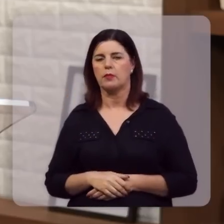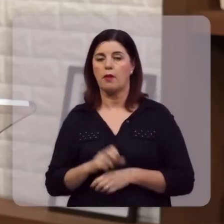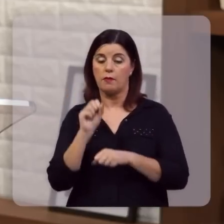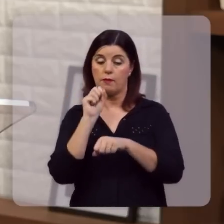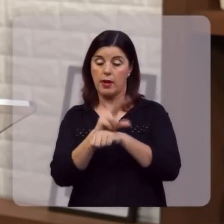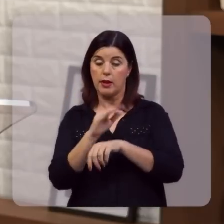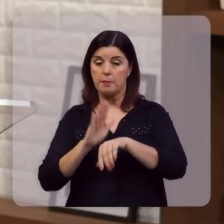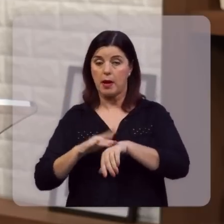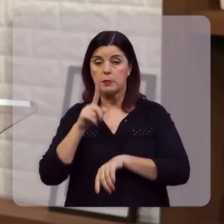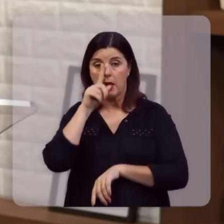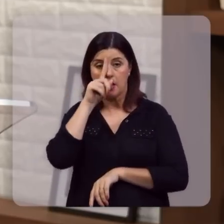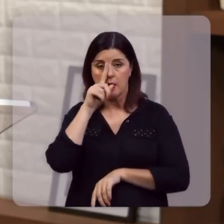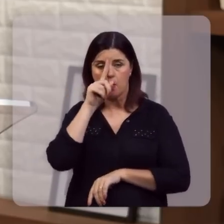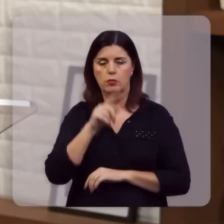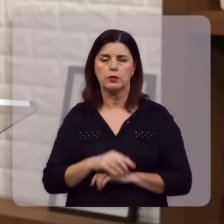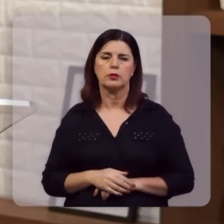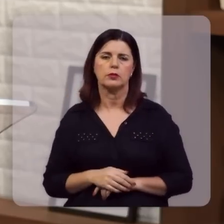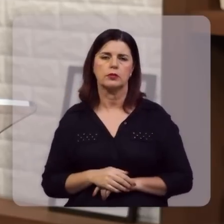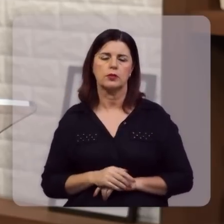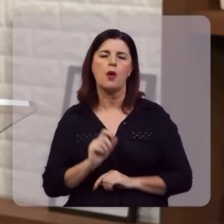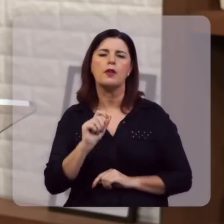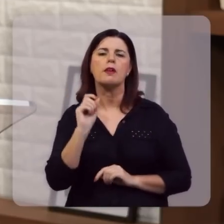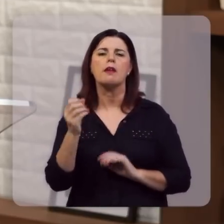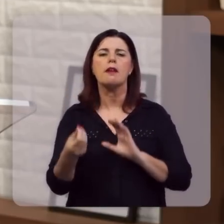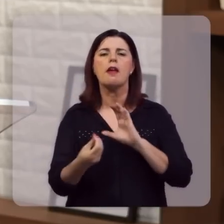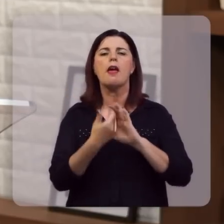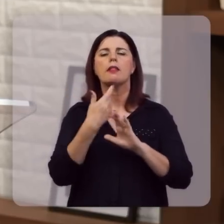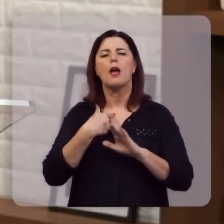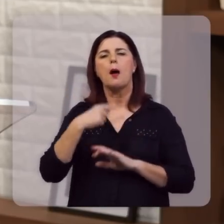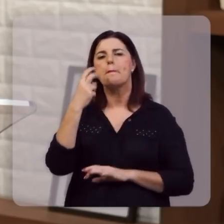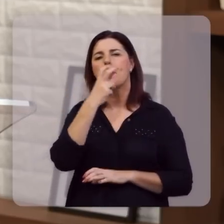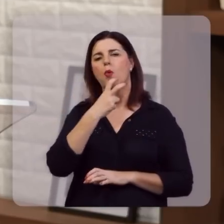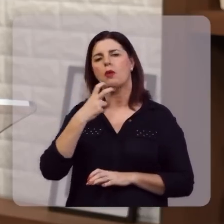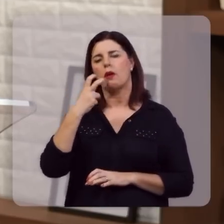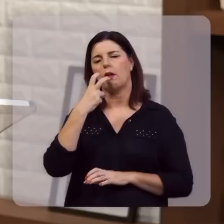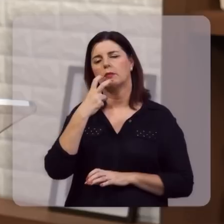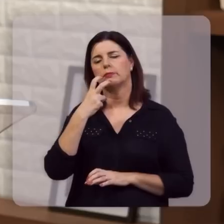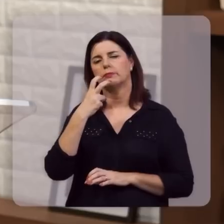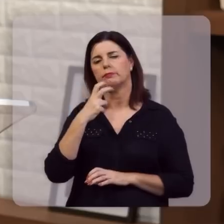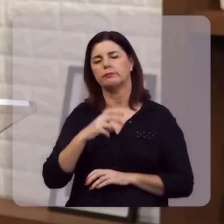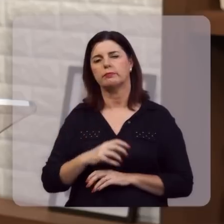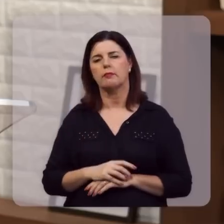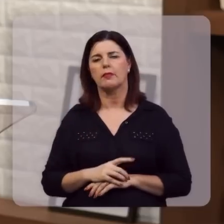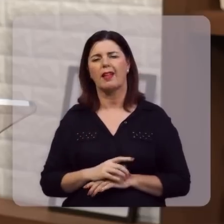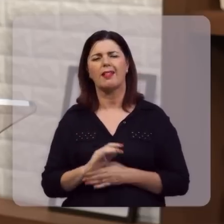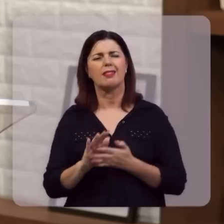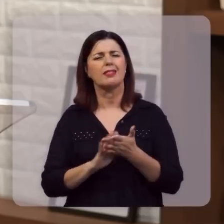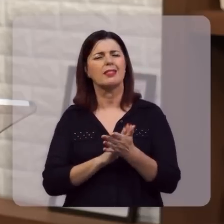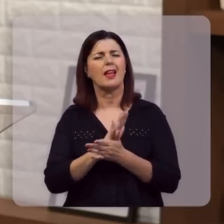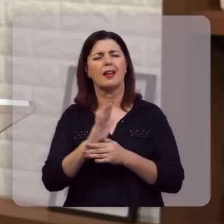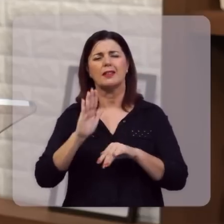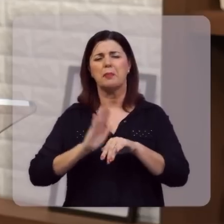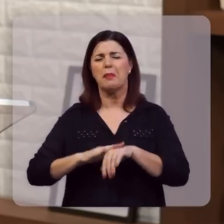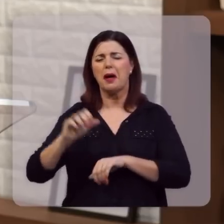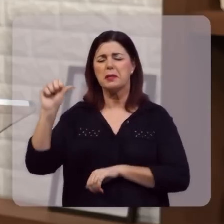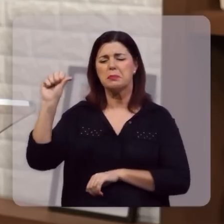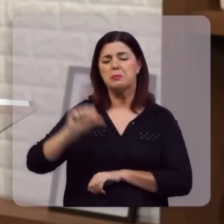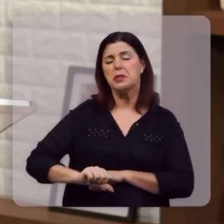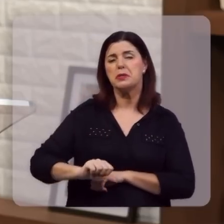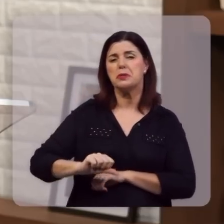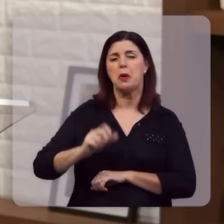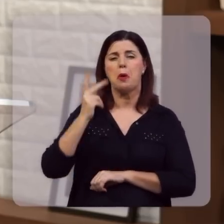O veneno mais perigoso é aquele que entra pela boca. Não há nada mais nocivo